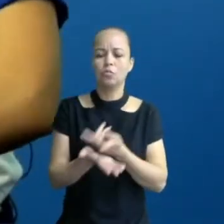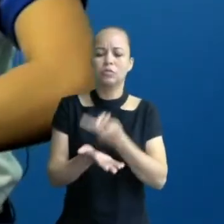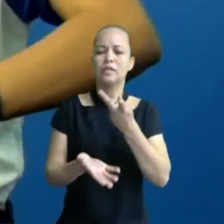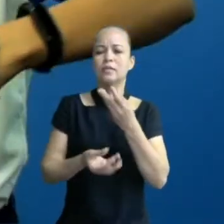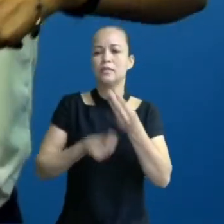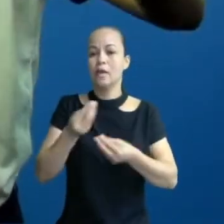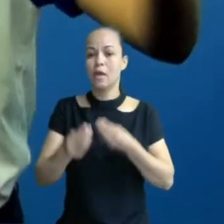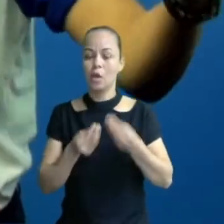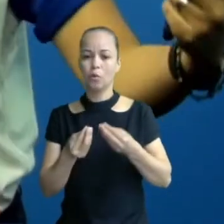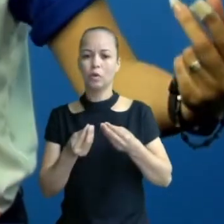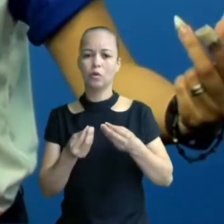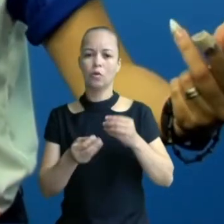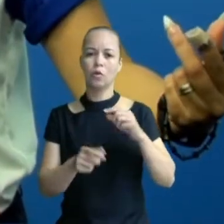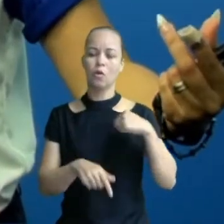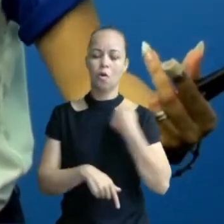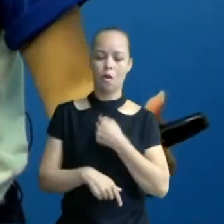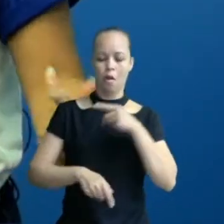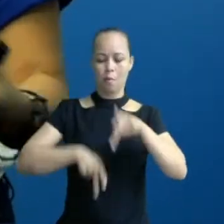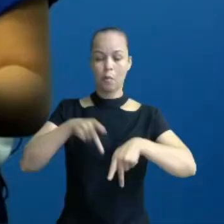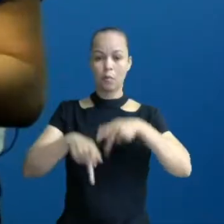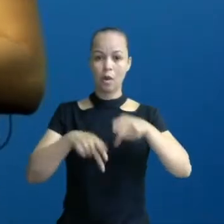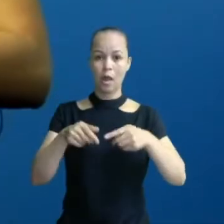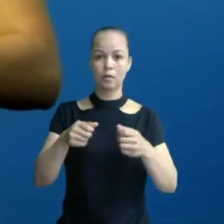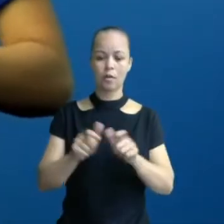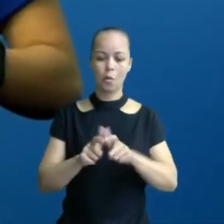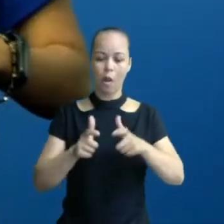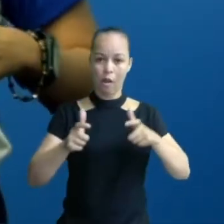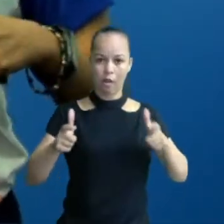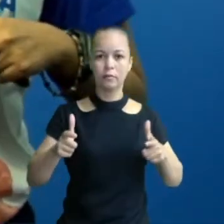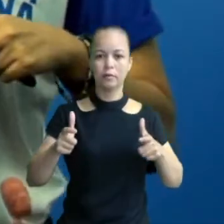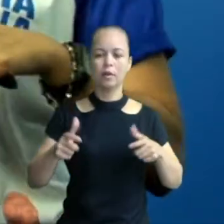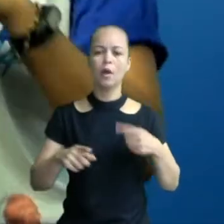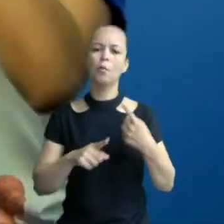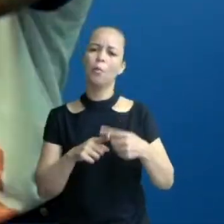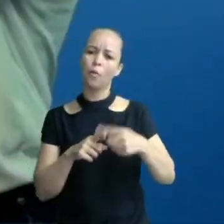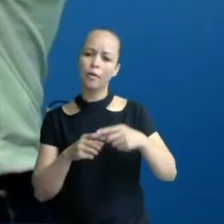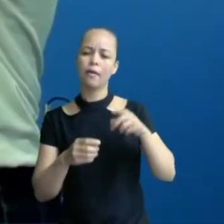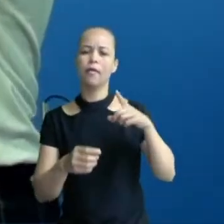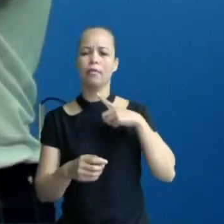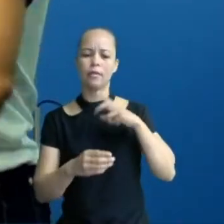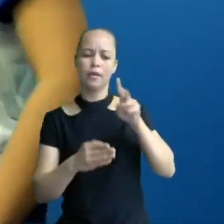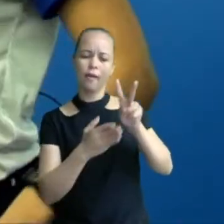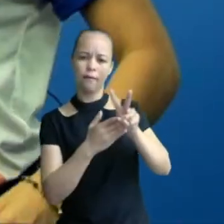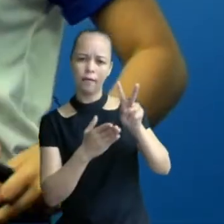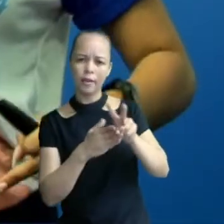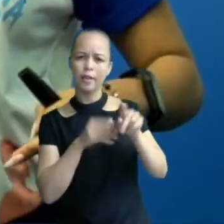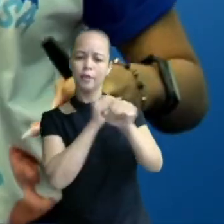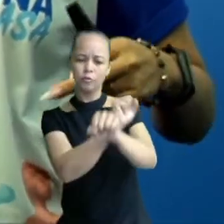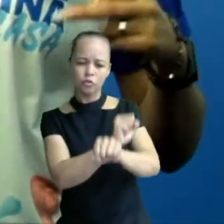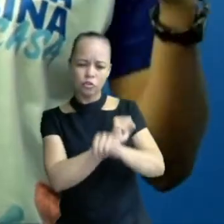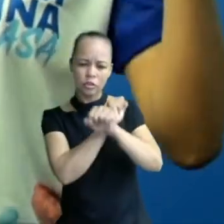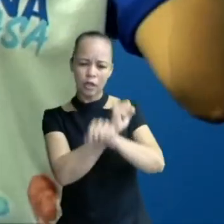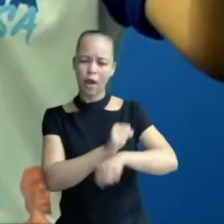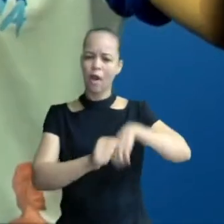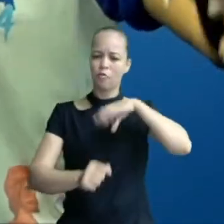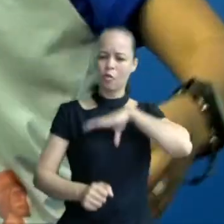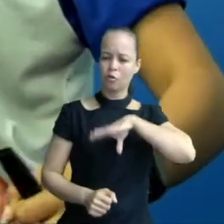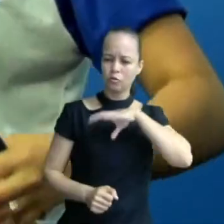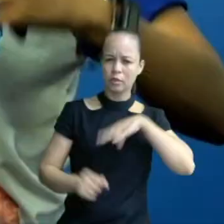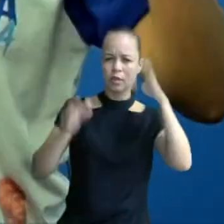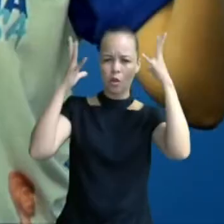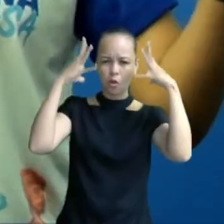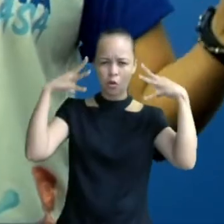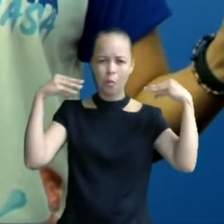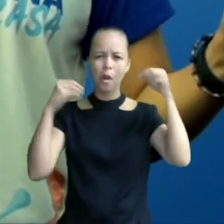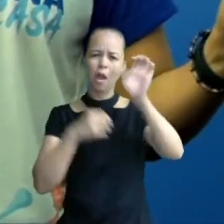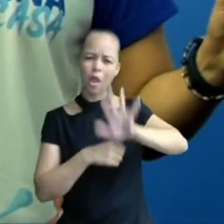aconteceu, como foi que a nossa população cresceu. Então, porque tinha índios, escravos, portugueses, holandeses,